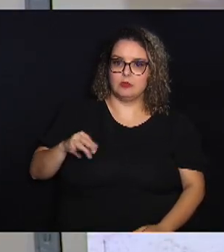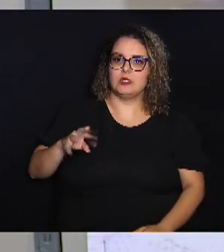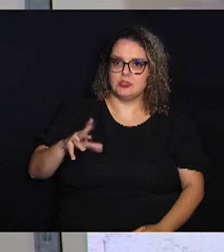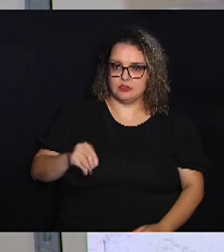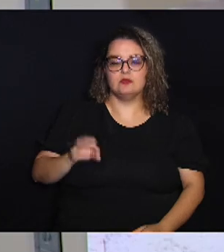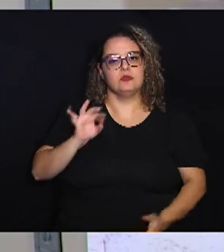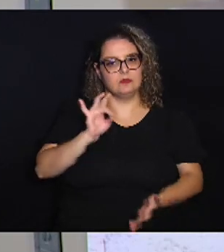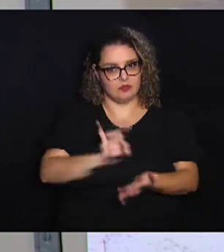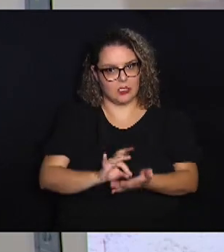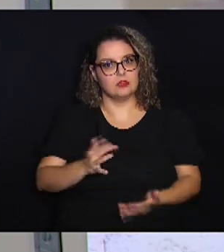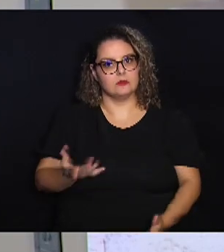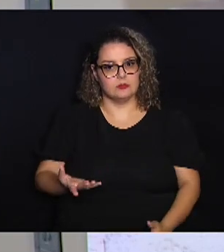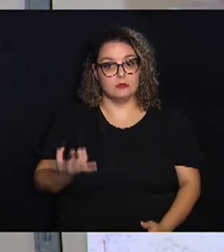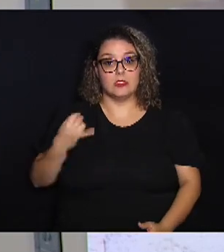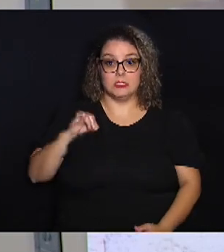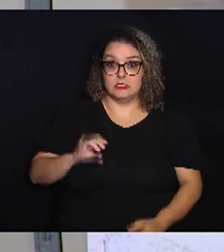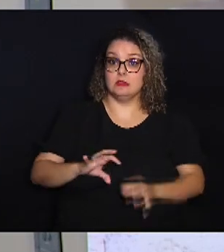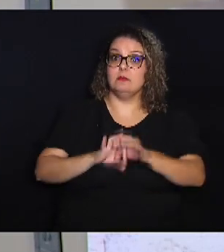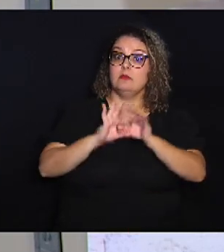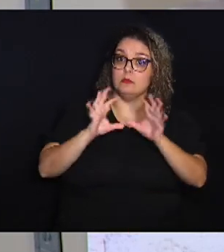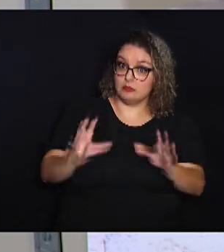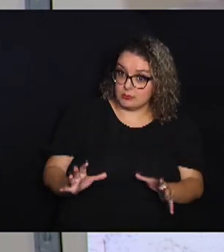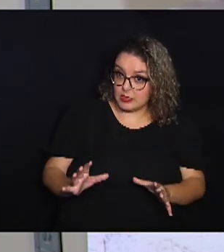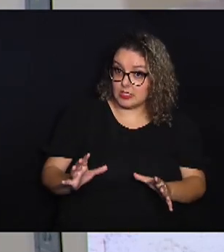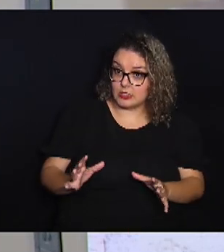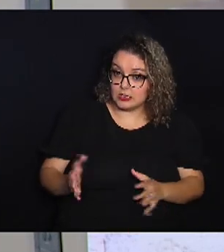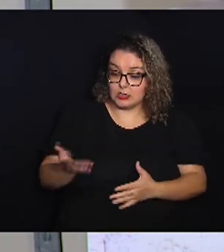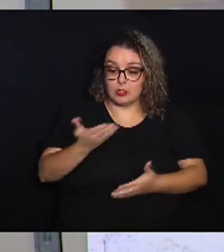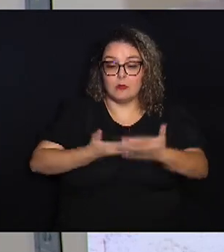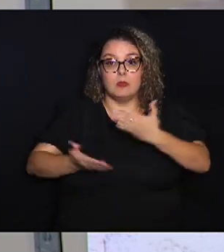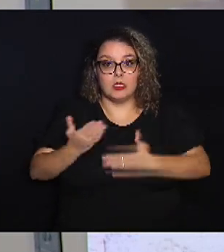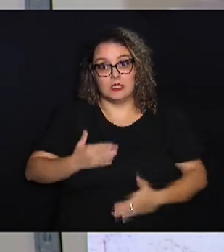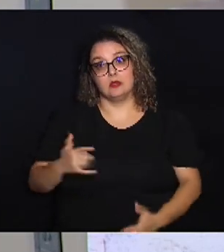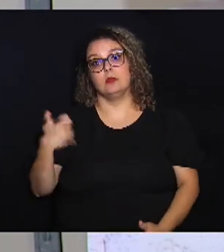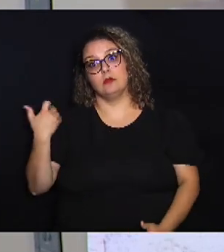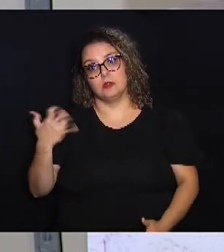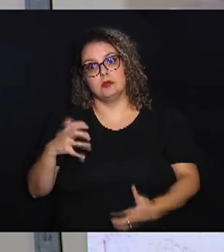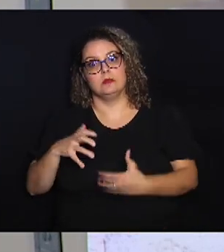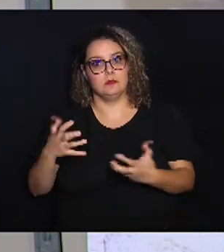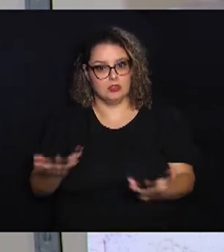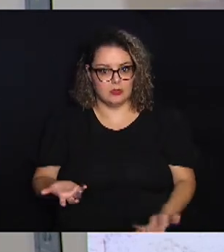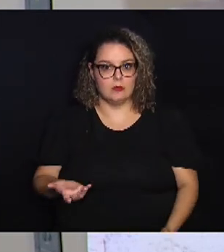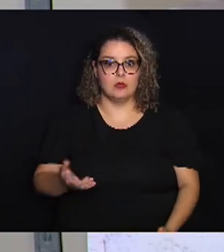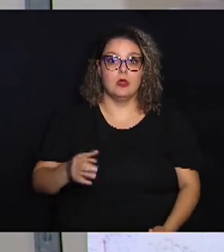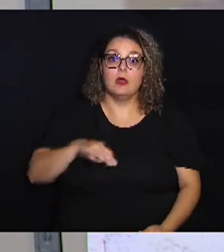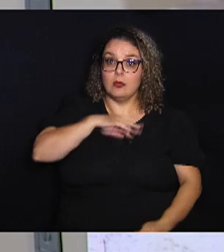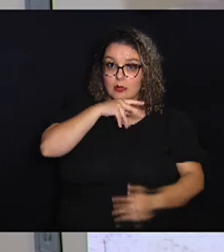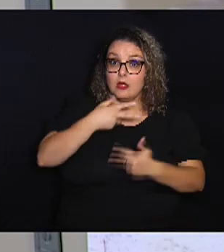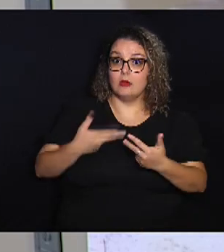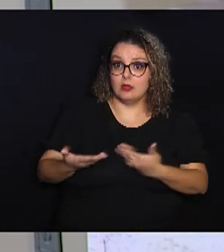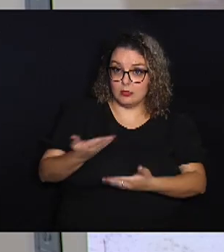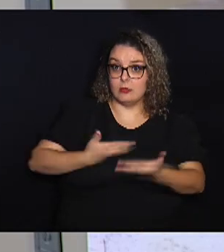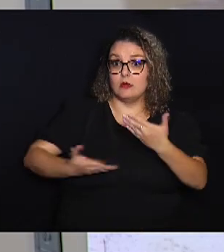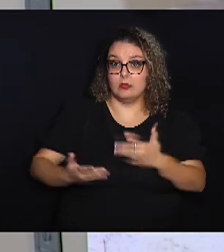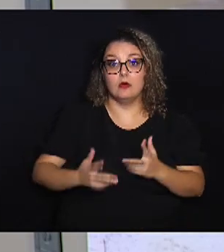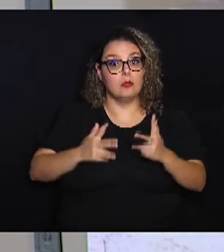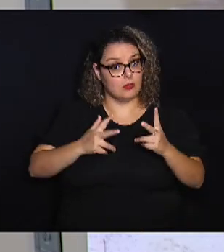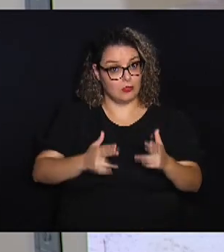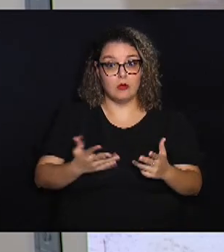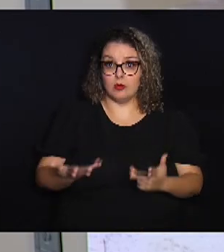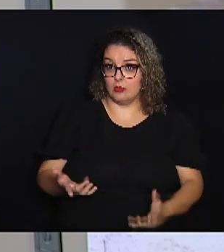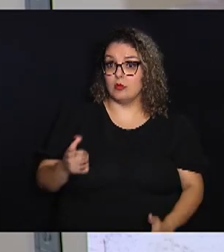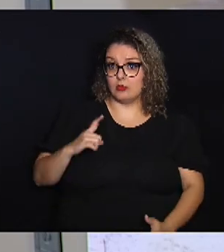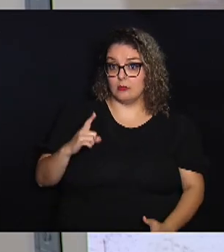primitivo, mas se você permitir e gerar uma interação com esse animal, você vai ver que vai ser um animal que vai interagir tanto quanto